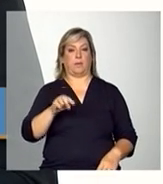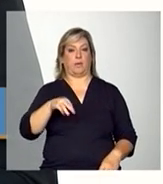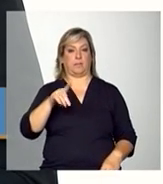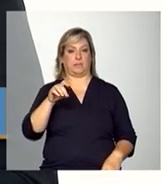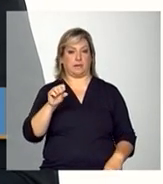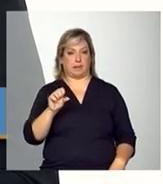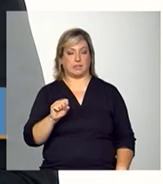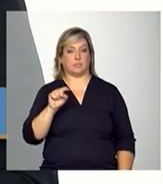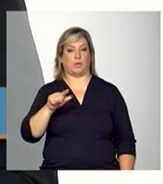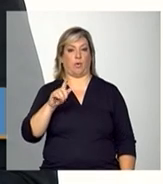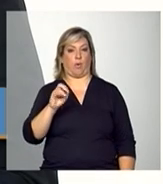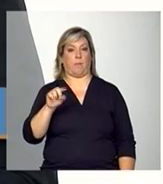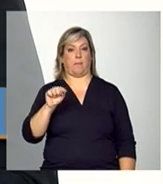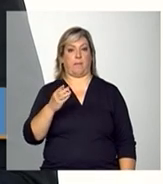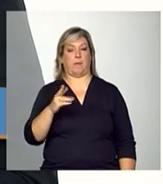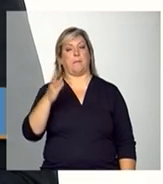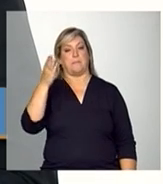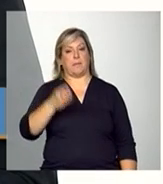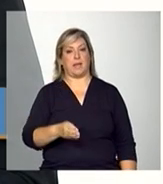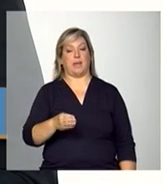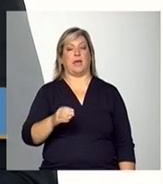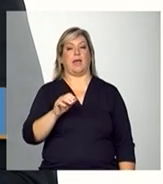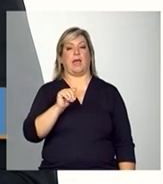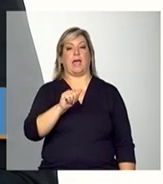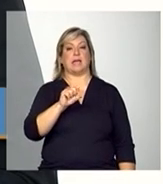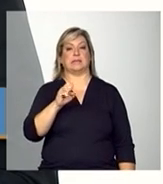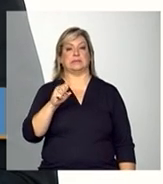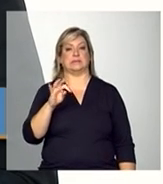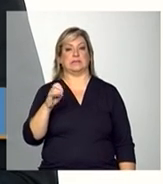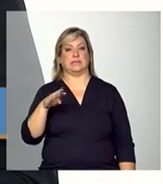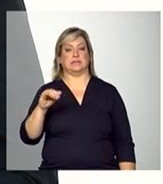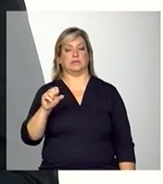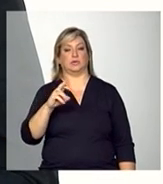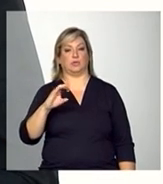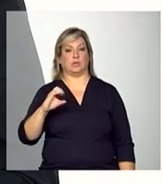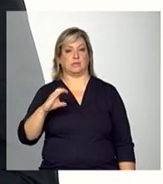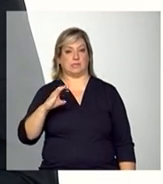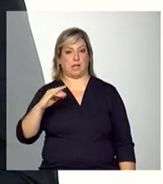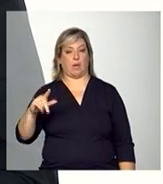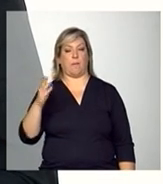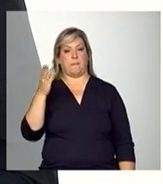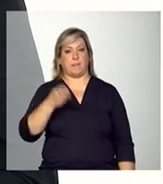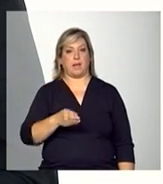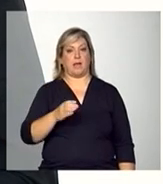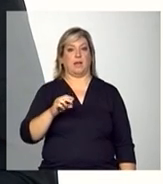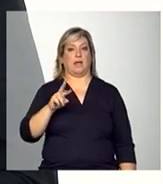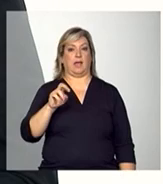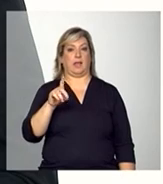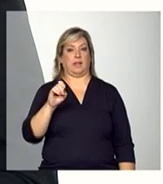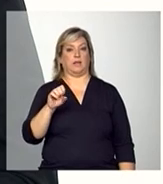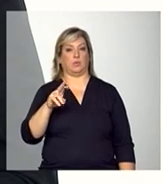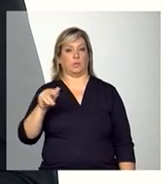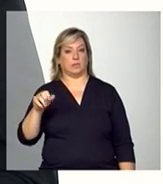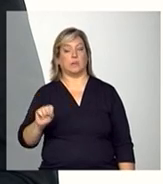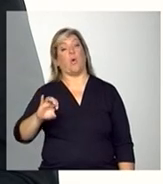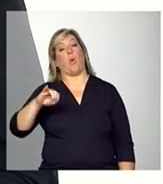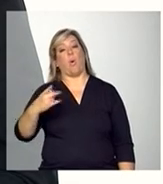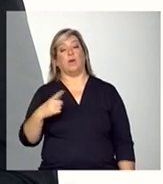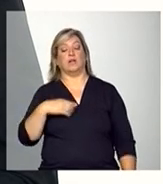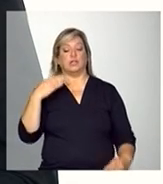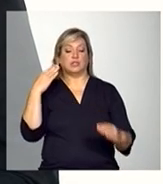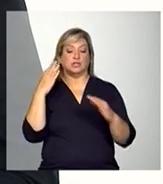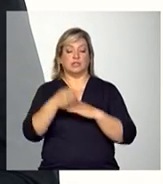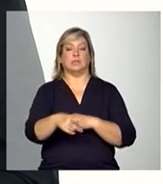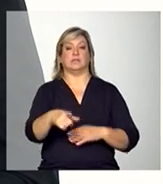www.mds.gov.br bar assistências social barred suas ou e utilizando o link direto que é aplicações